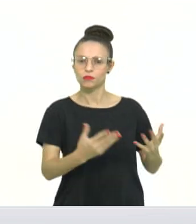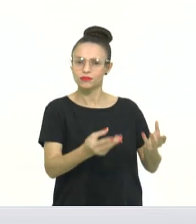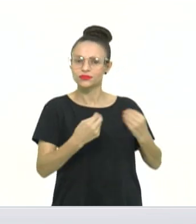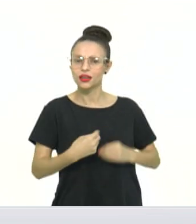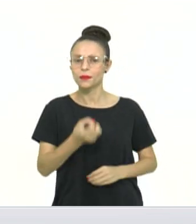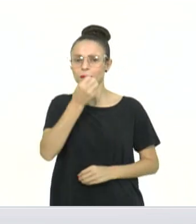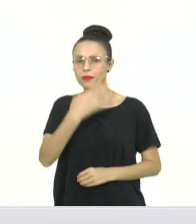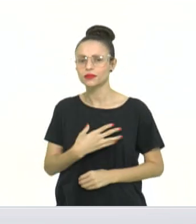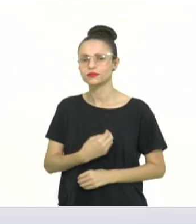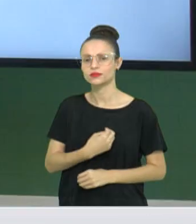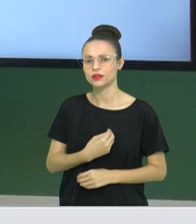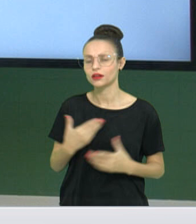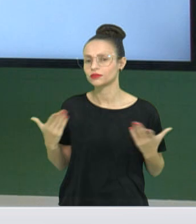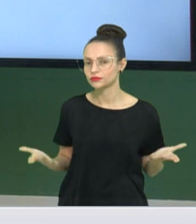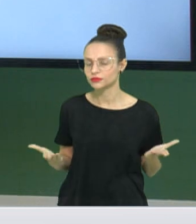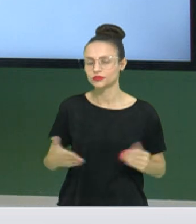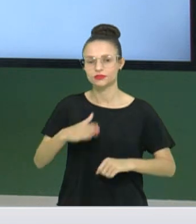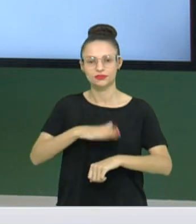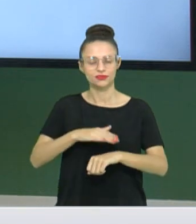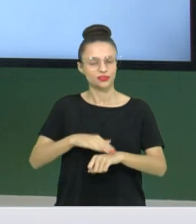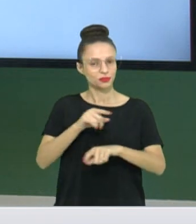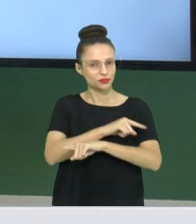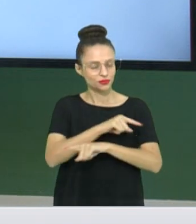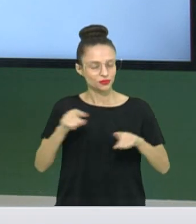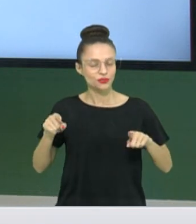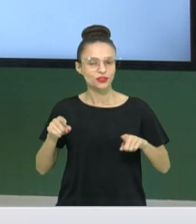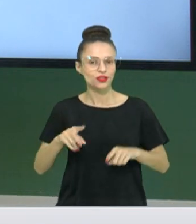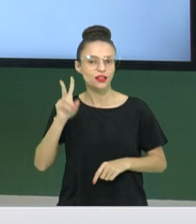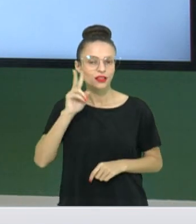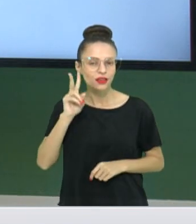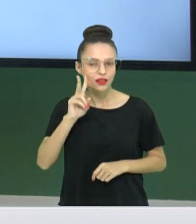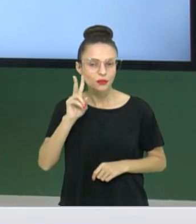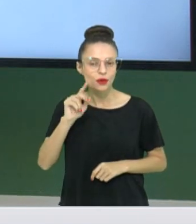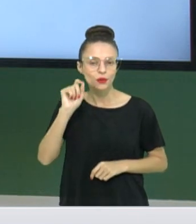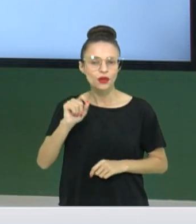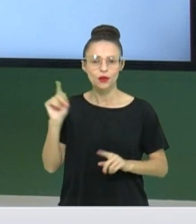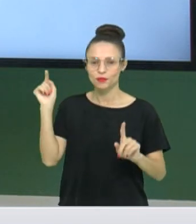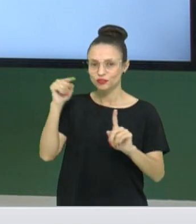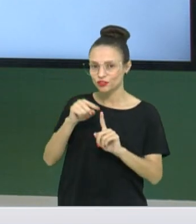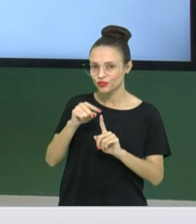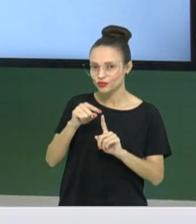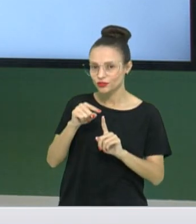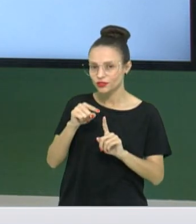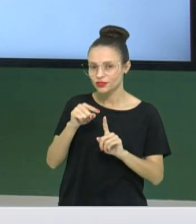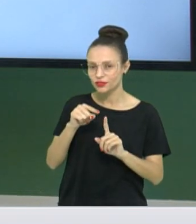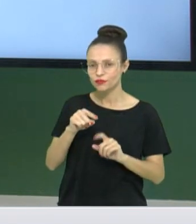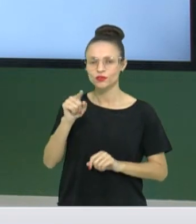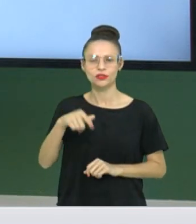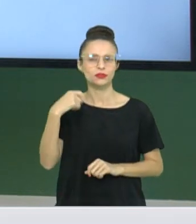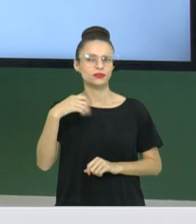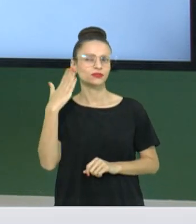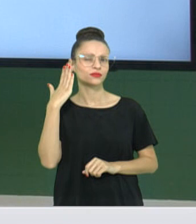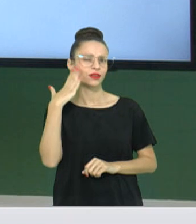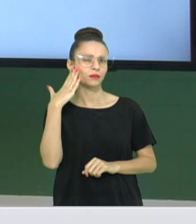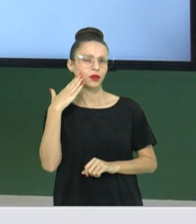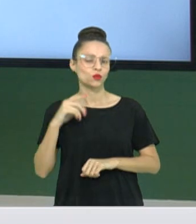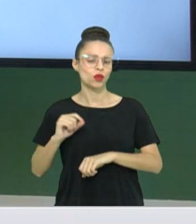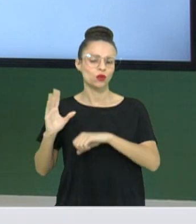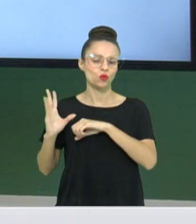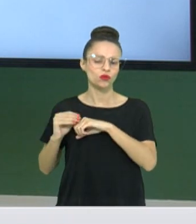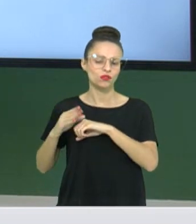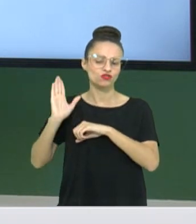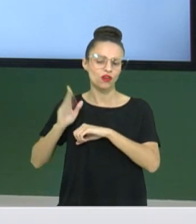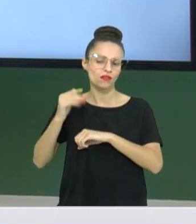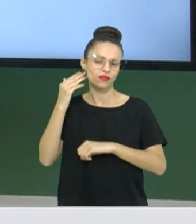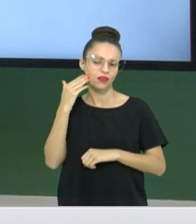proporcionam bem-estar? Vou dar um tempinho para você. Lembra lá dos nossos objetivos? Inferir